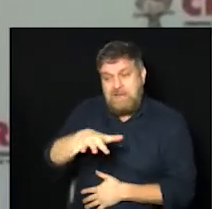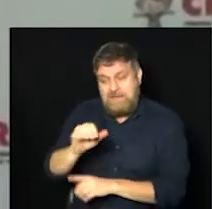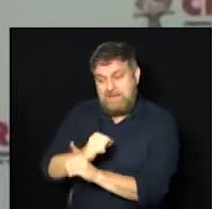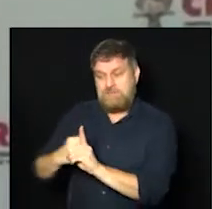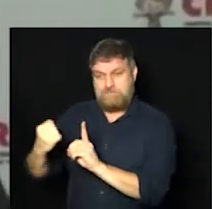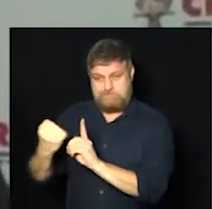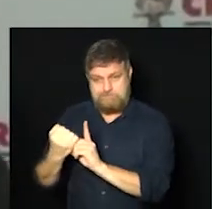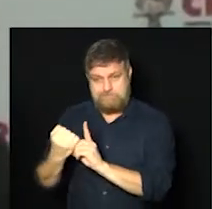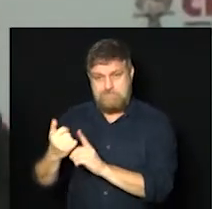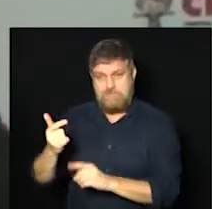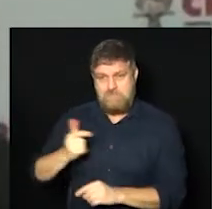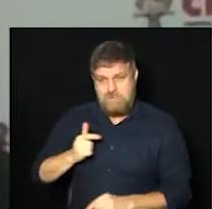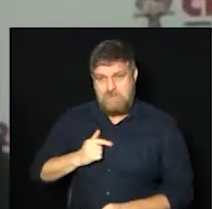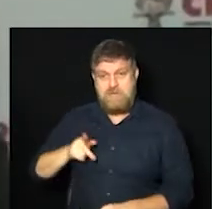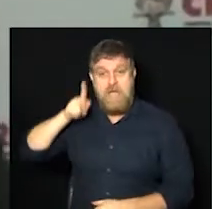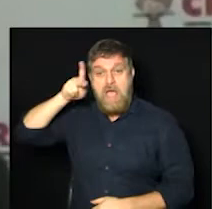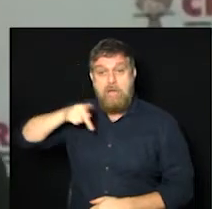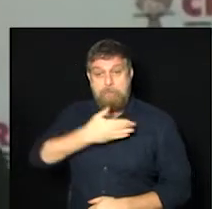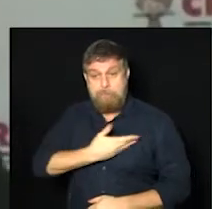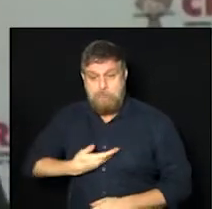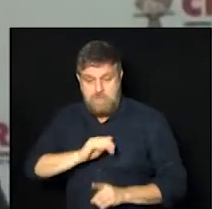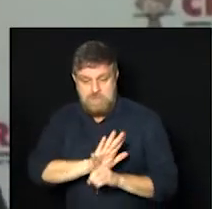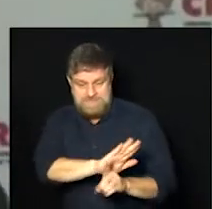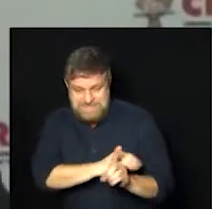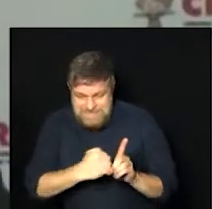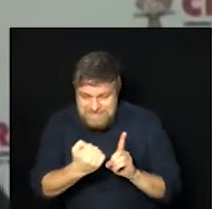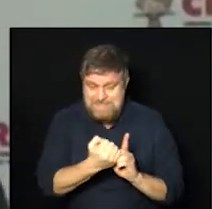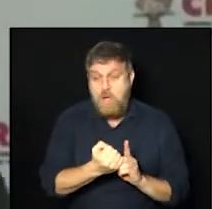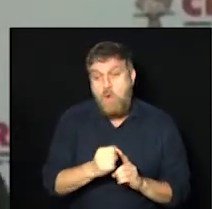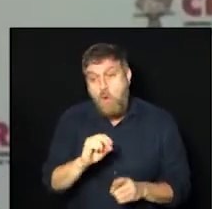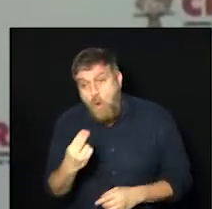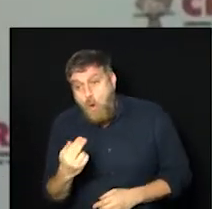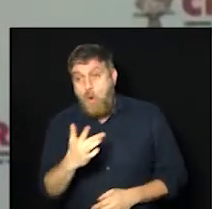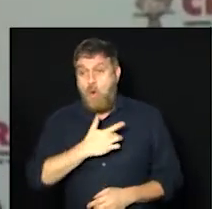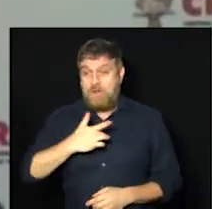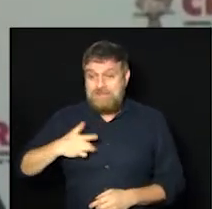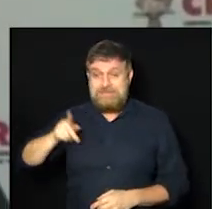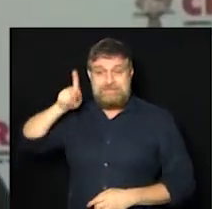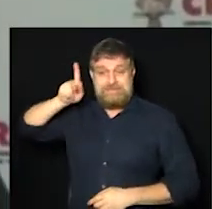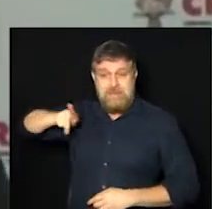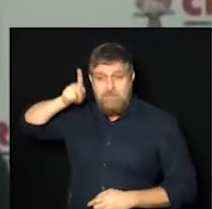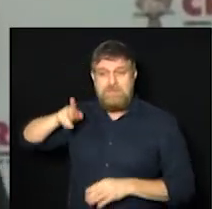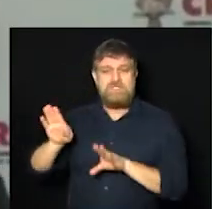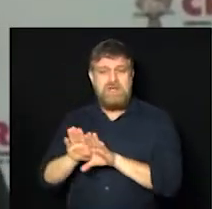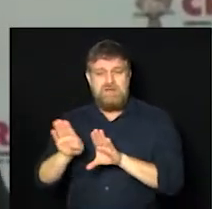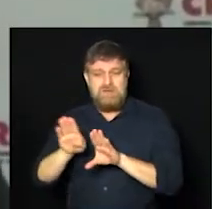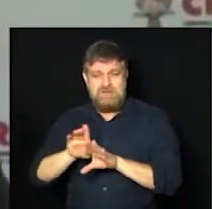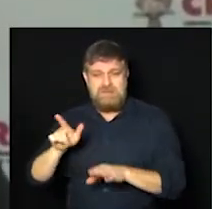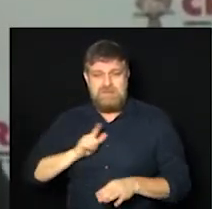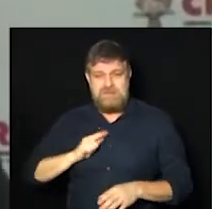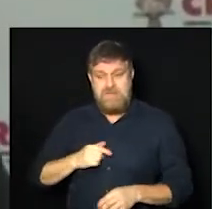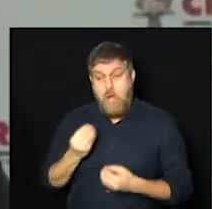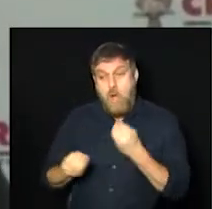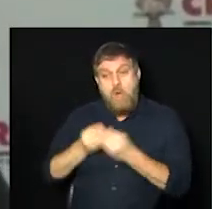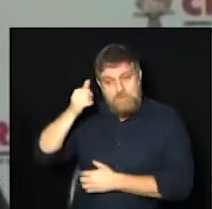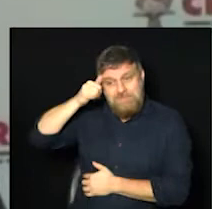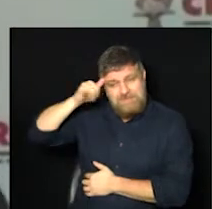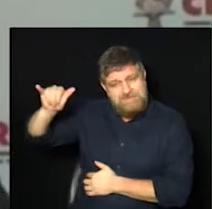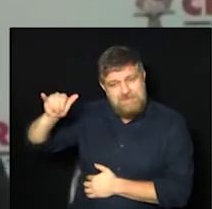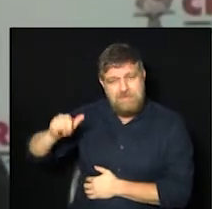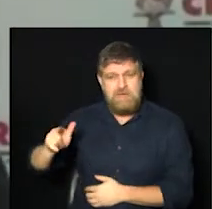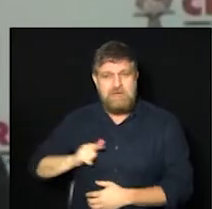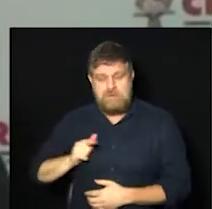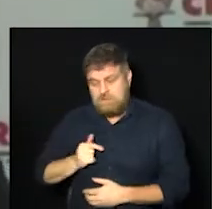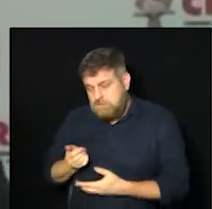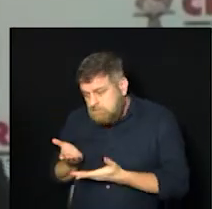que a gente fala, né, dentro da política da assistência, da política da saúde e da política dessas prevenções possíveis, né, no